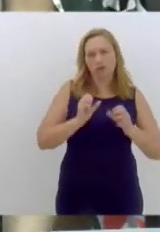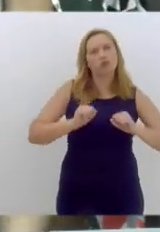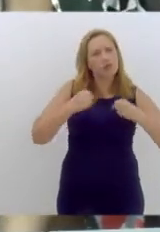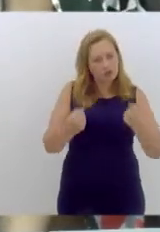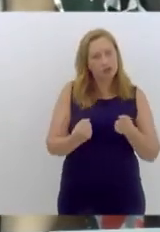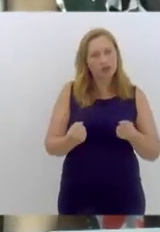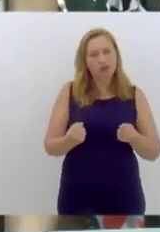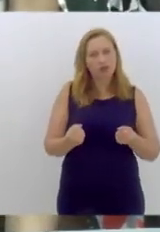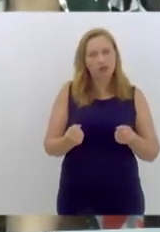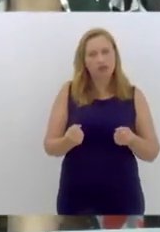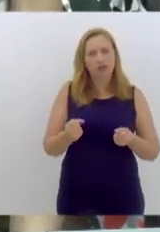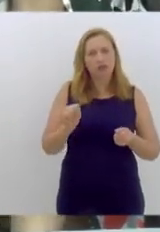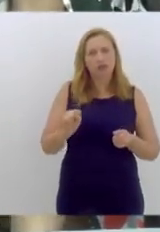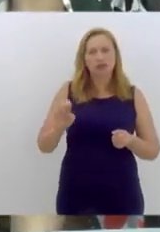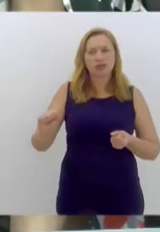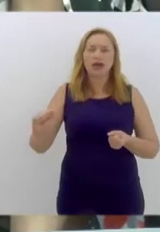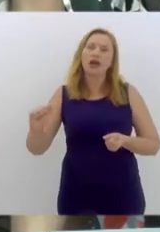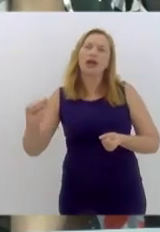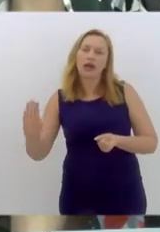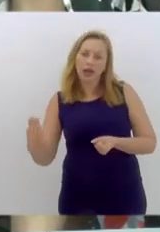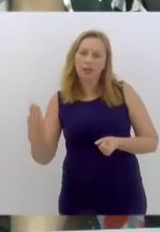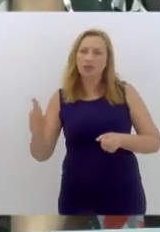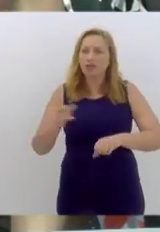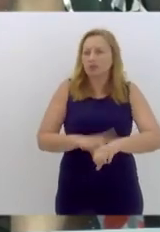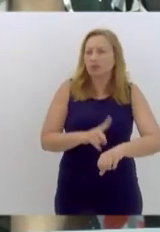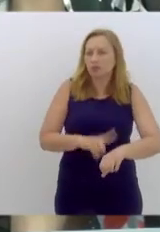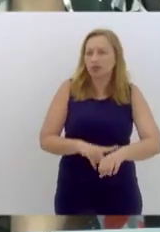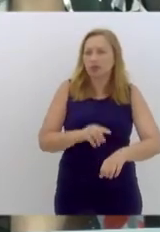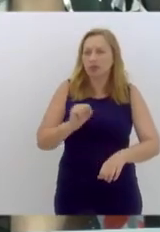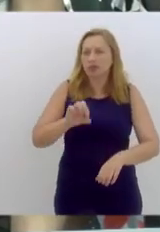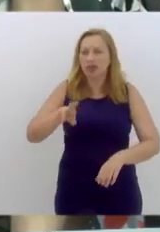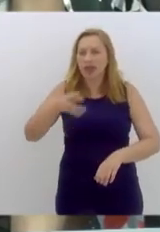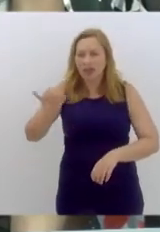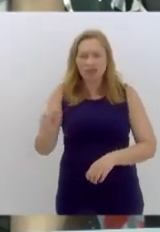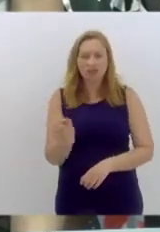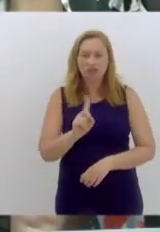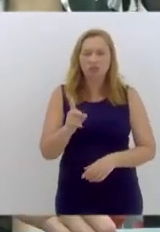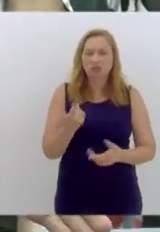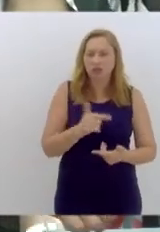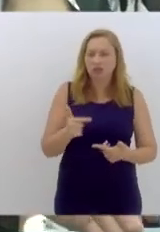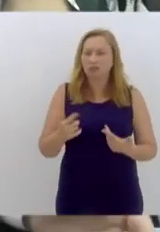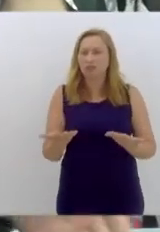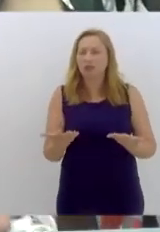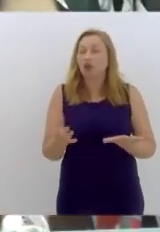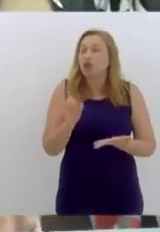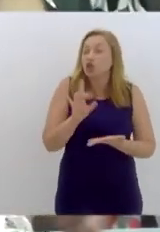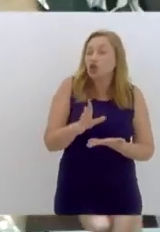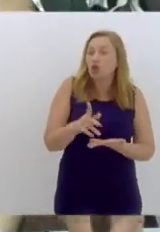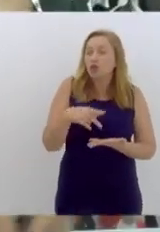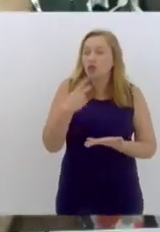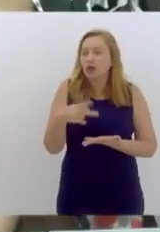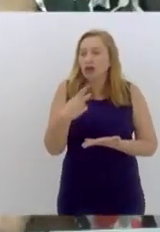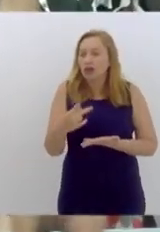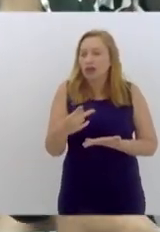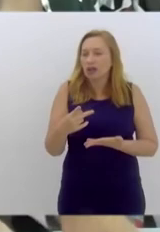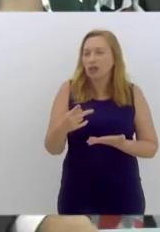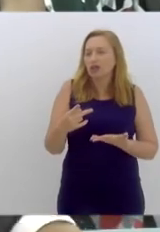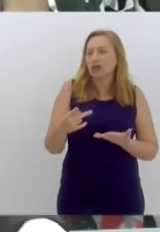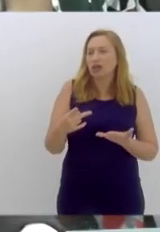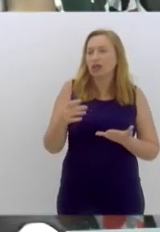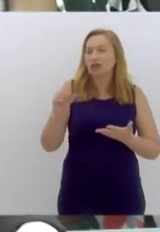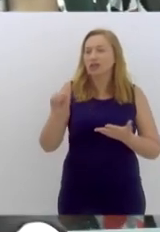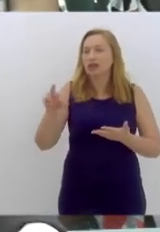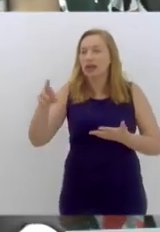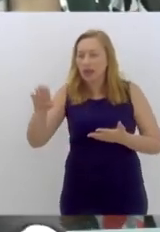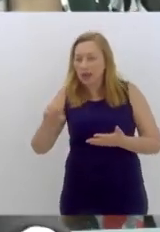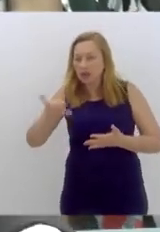seja utilizado o SAEB nesse momento. Porque o SAERJ não existe hoje. Então, quando eu só trouxe o elemento SAERJ para a